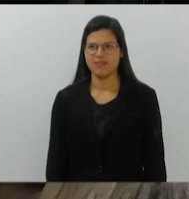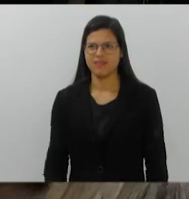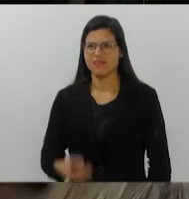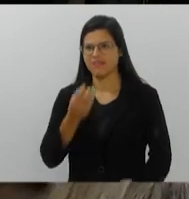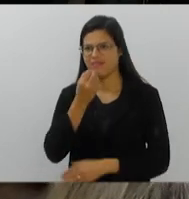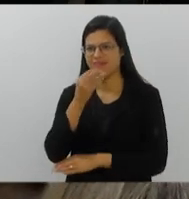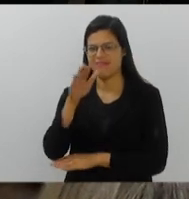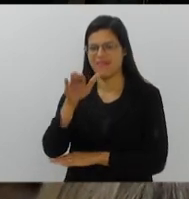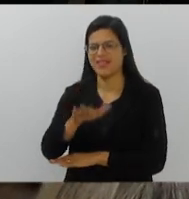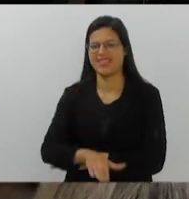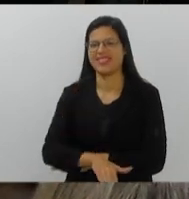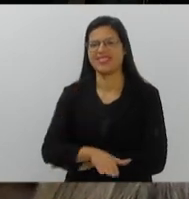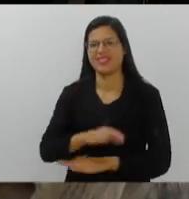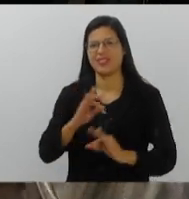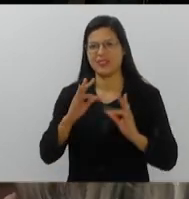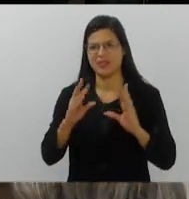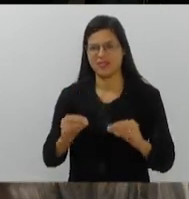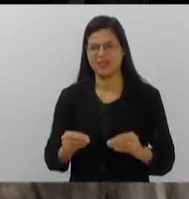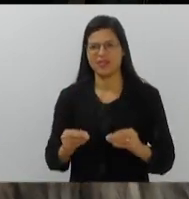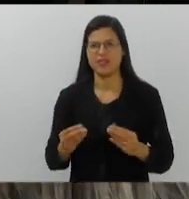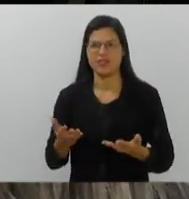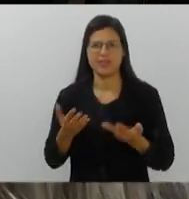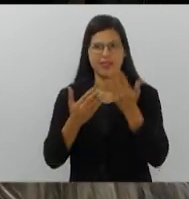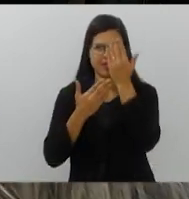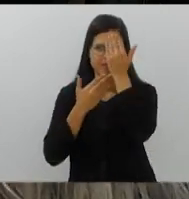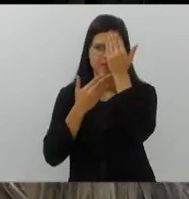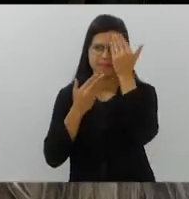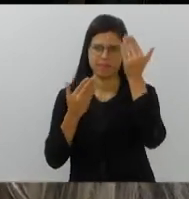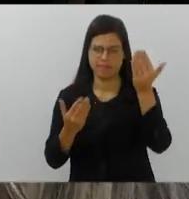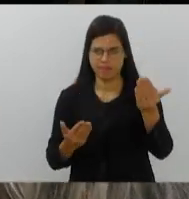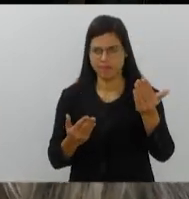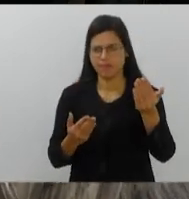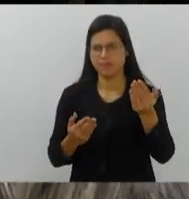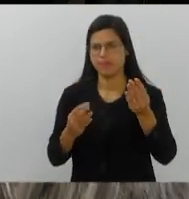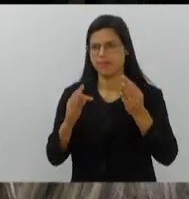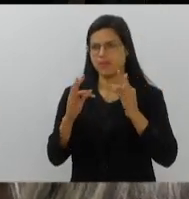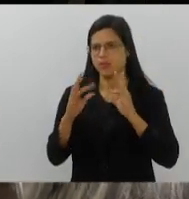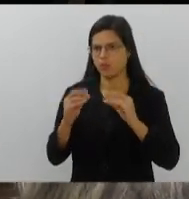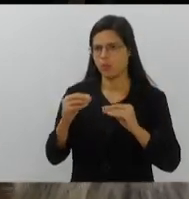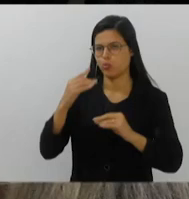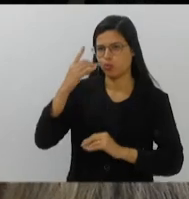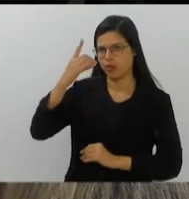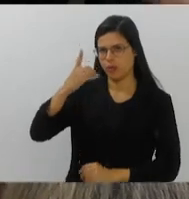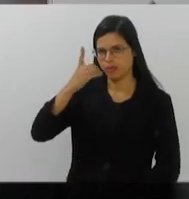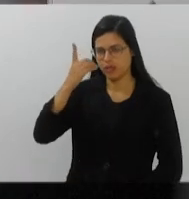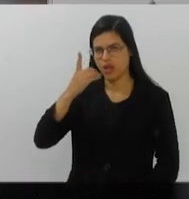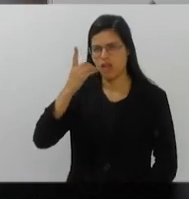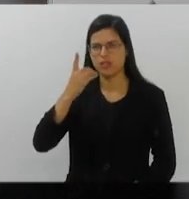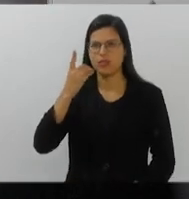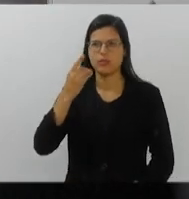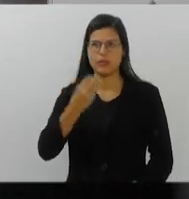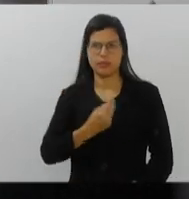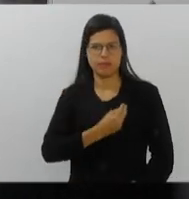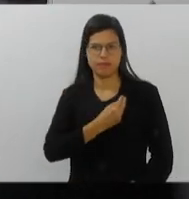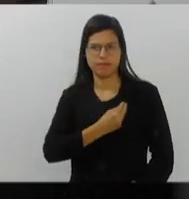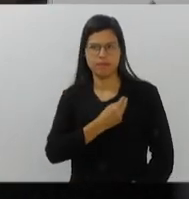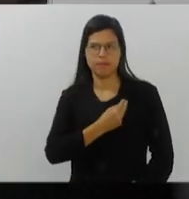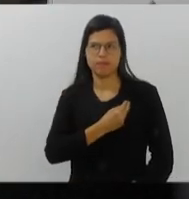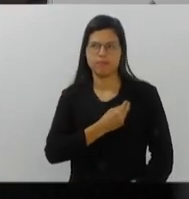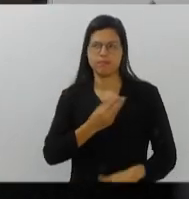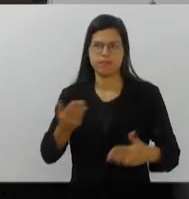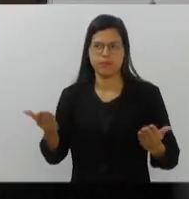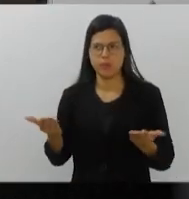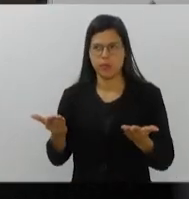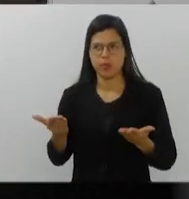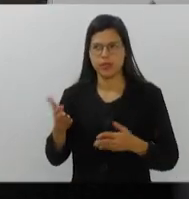Boa tarde a todos. Quero agradecer a todos os nobres deputados que estão conosco neste dia,